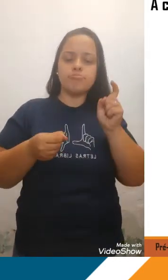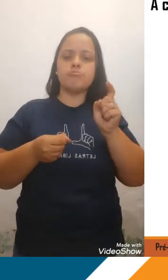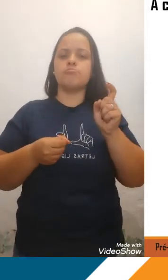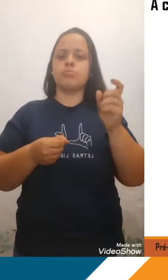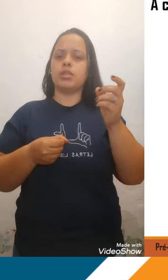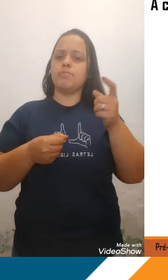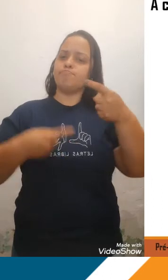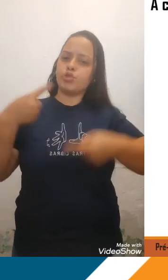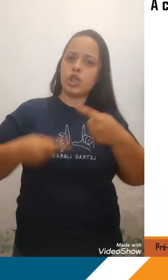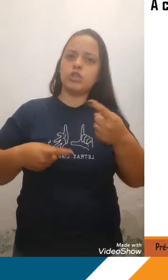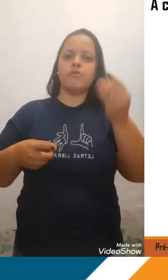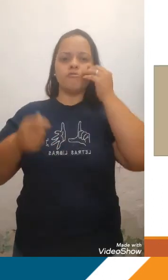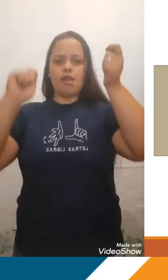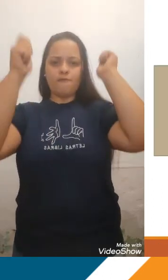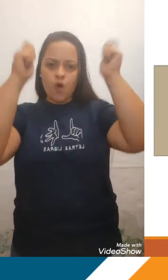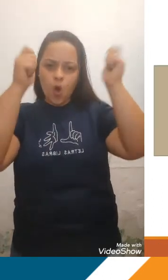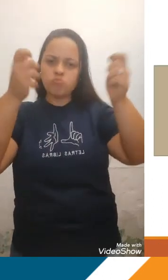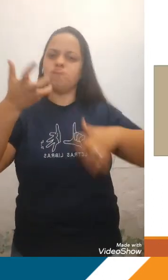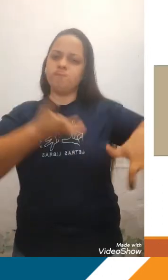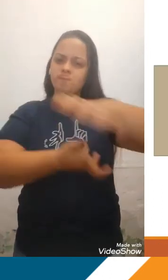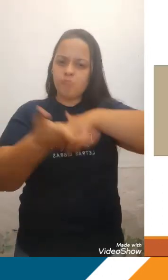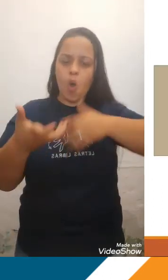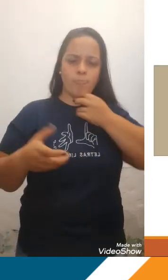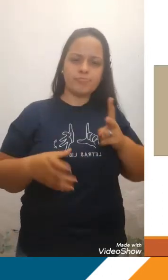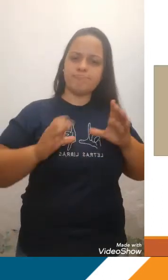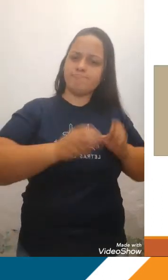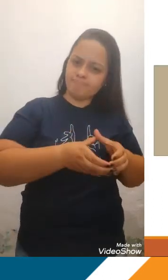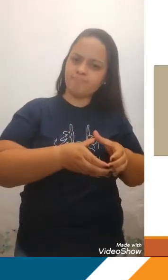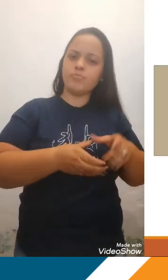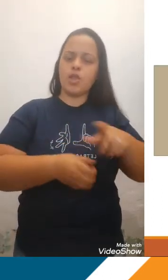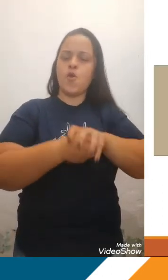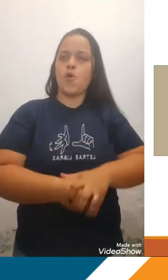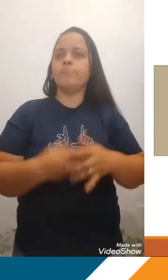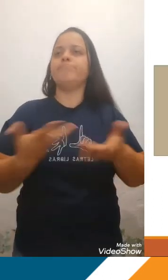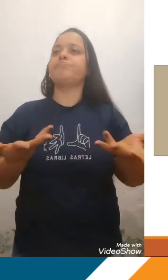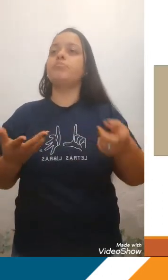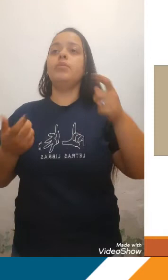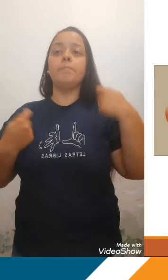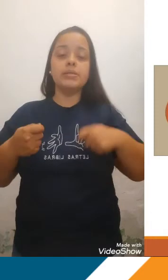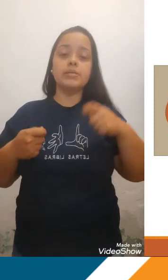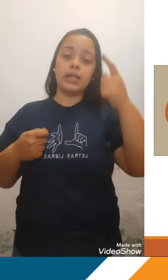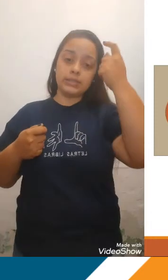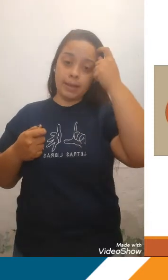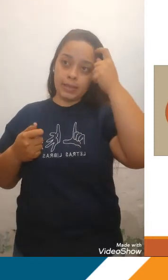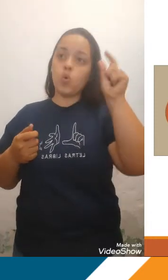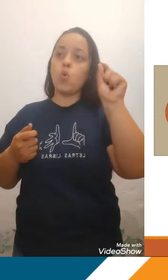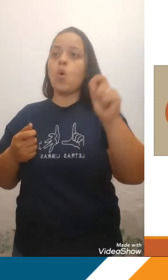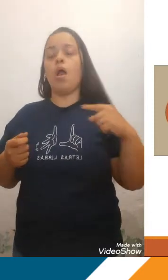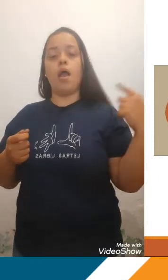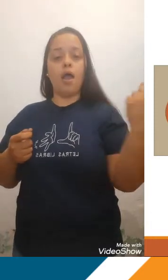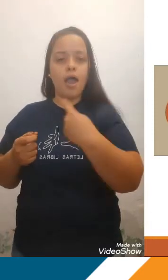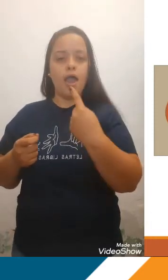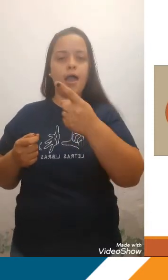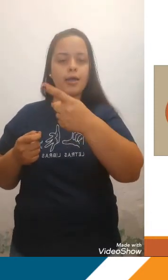revoltas, motins em diferentes regiões da América Portuguesa. É preciso que saibamos que estes colonos já